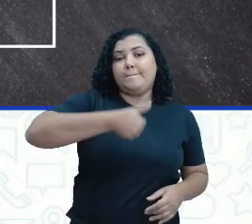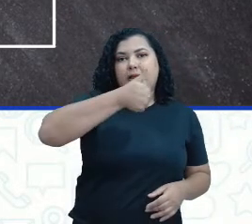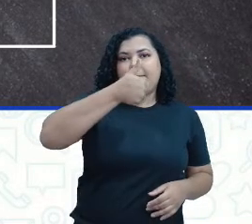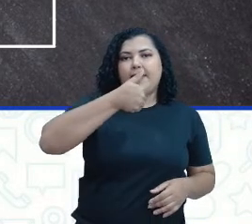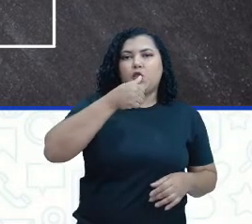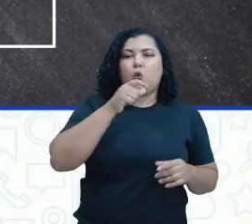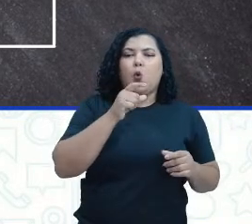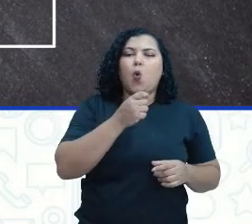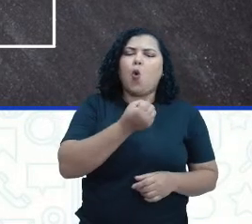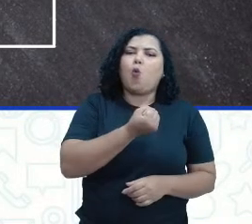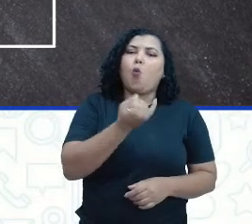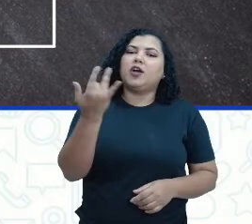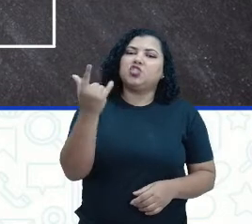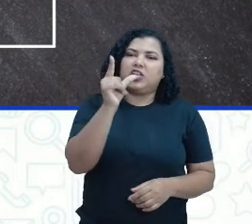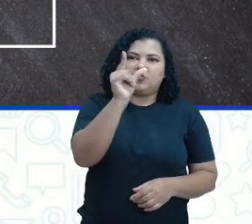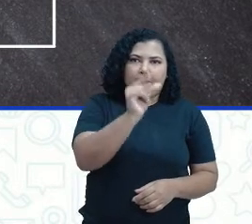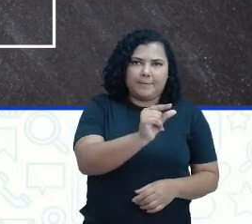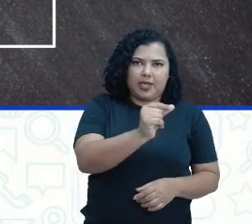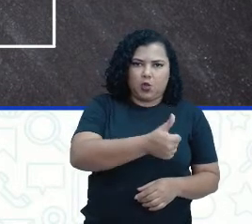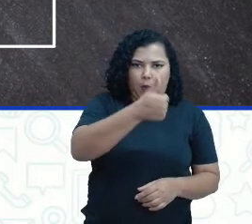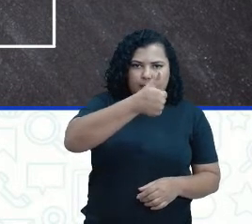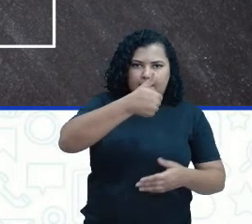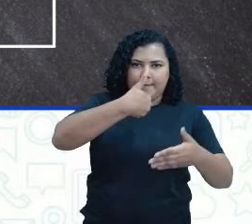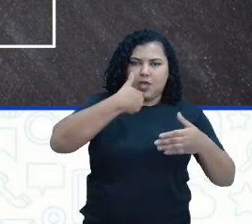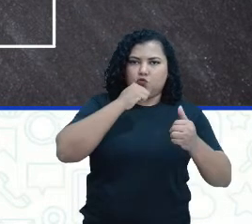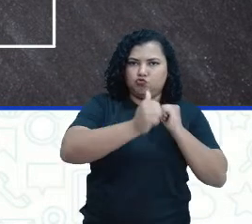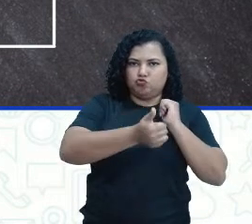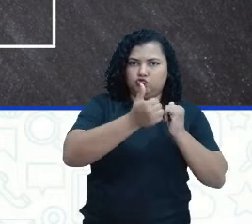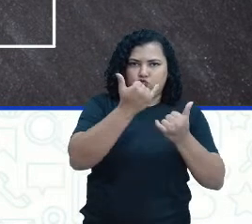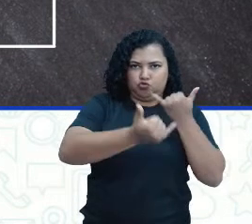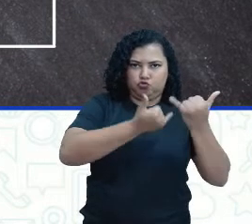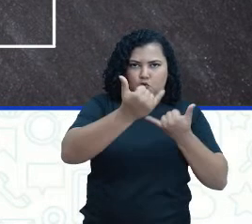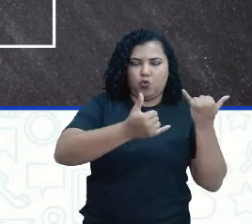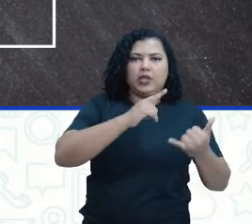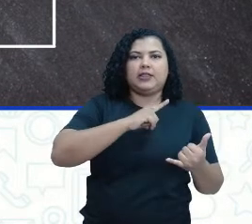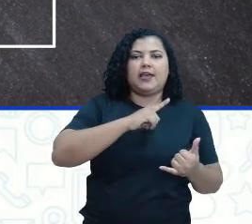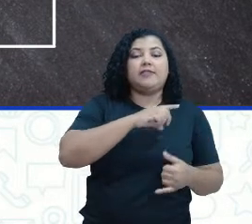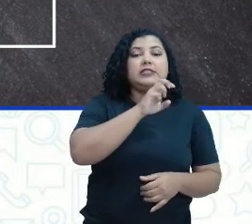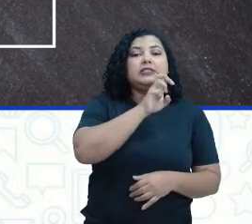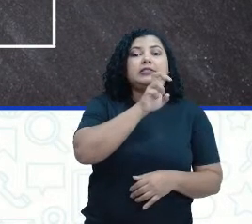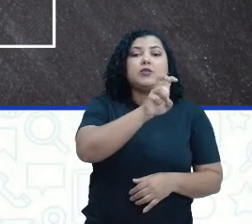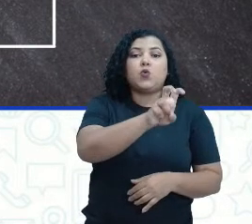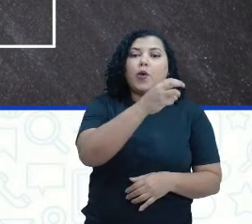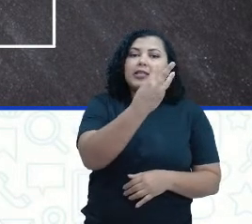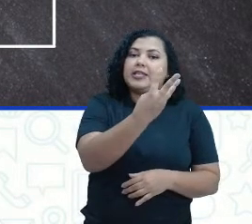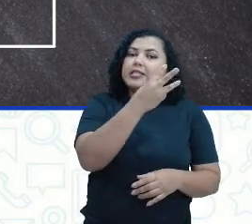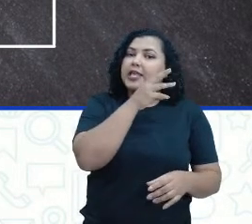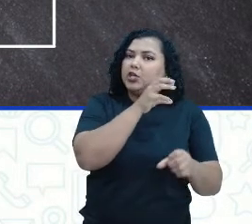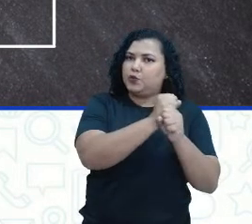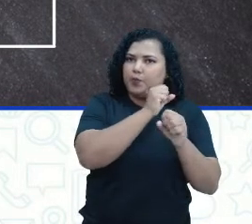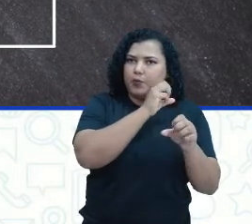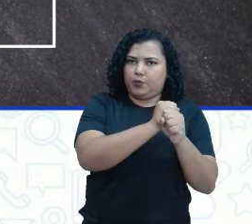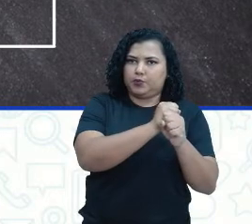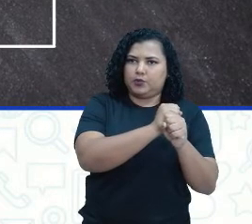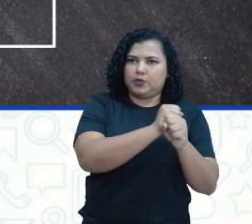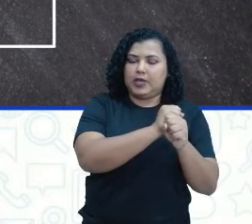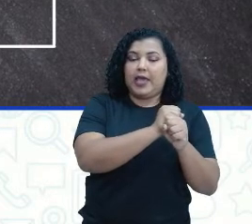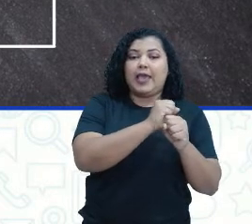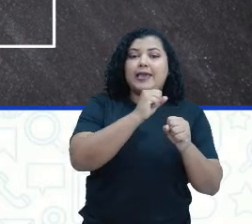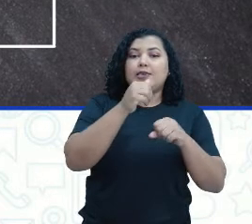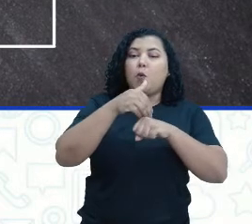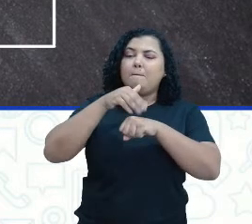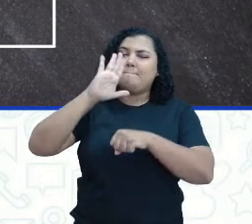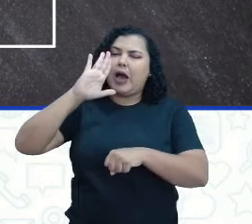primeira equipe foi na primeira partida, onde ele obteve 53 pontos. Observa que 61 pontos